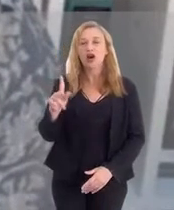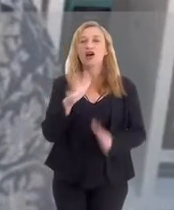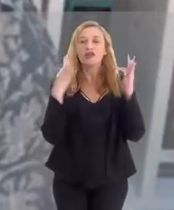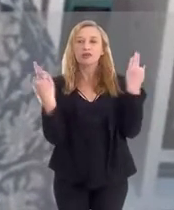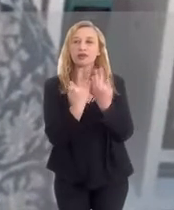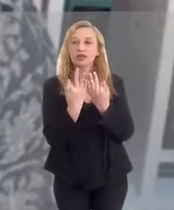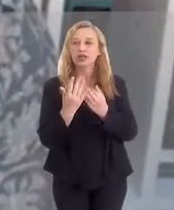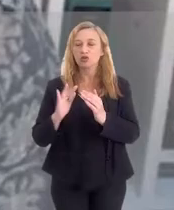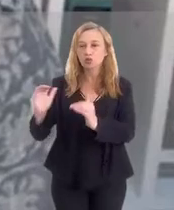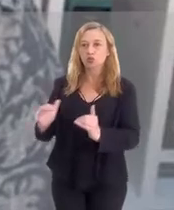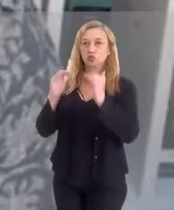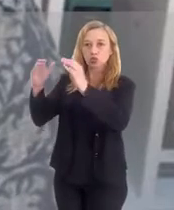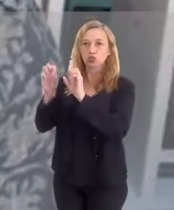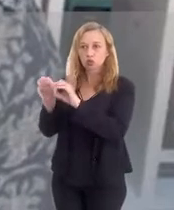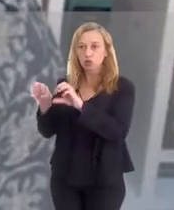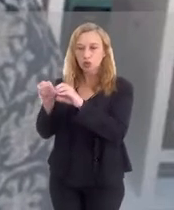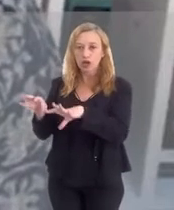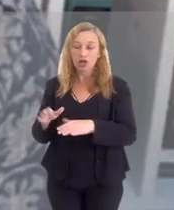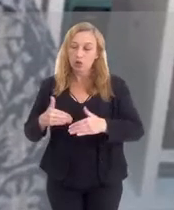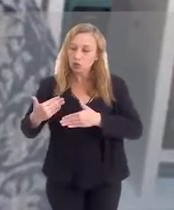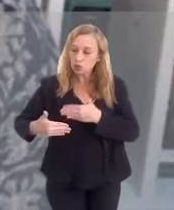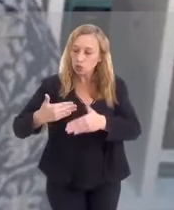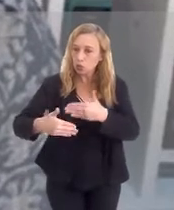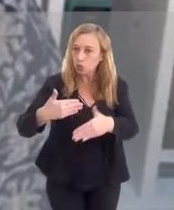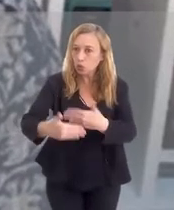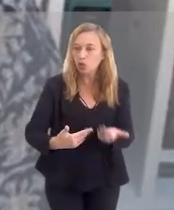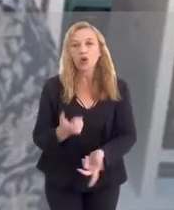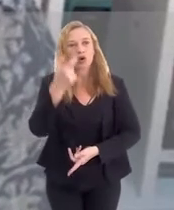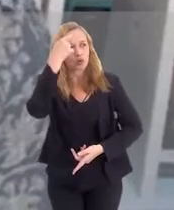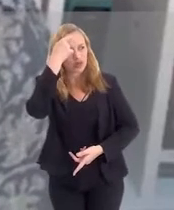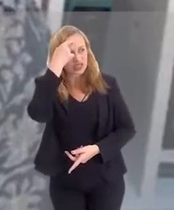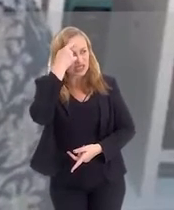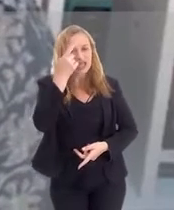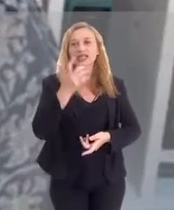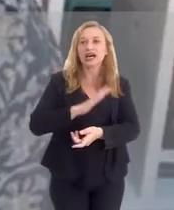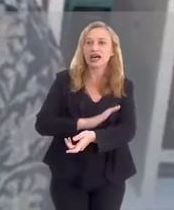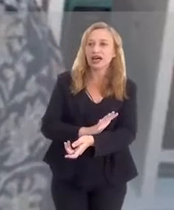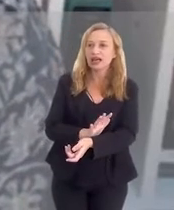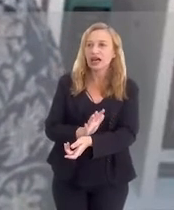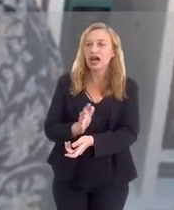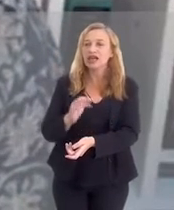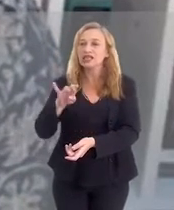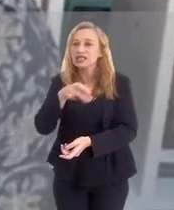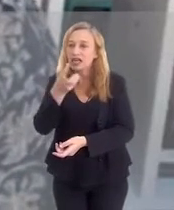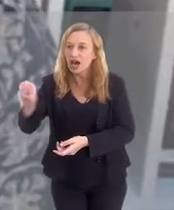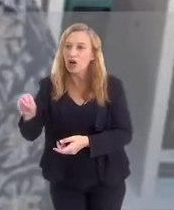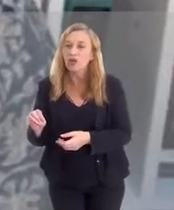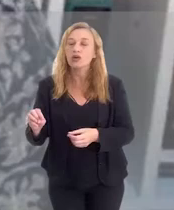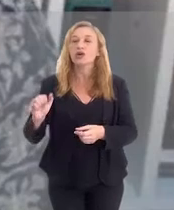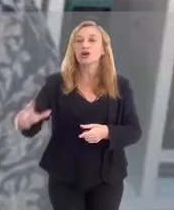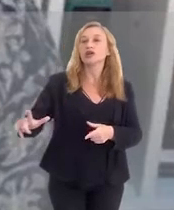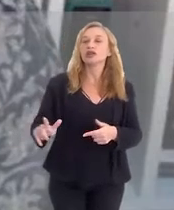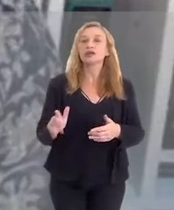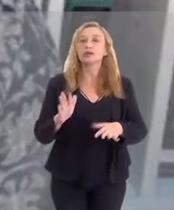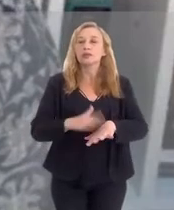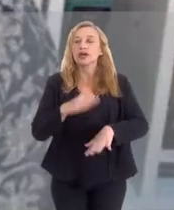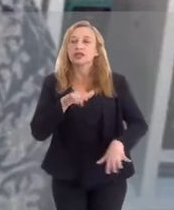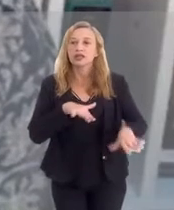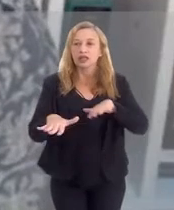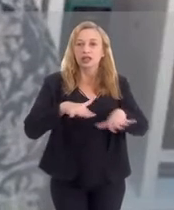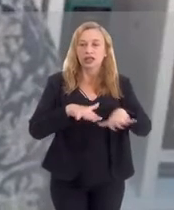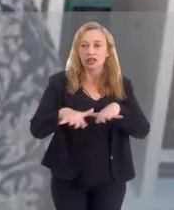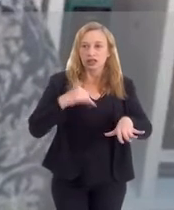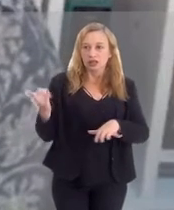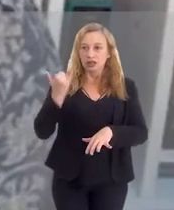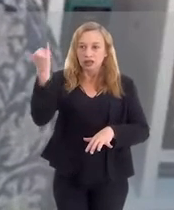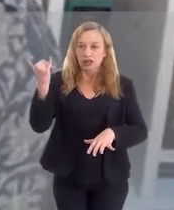a concluir o ensino superior. Nesse processo, ganhou consciência racial e participou de todos os mais importantes movimentos culturais